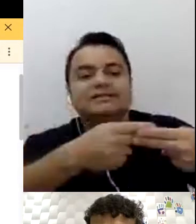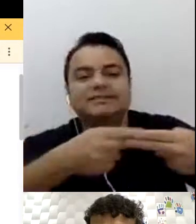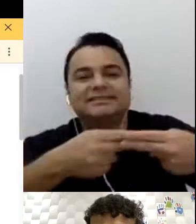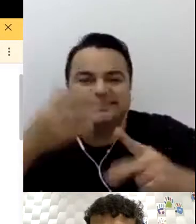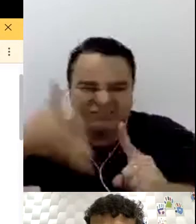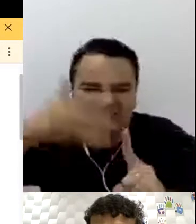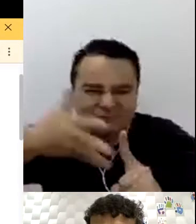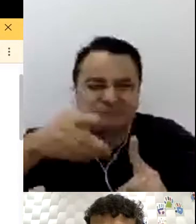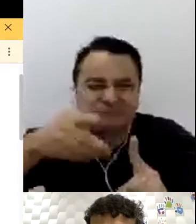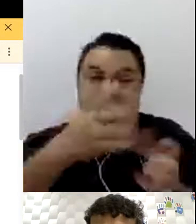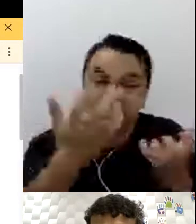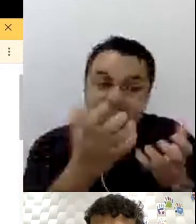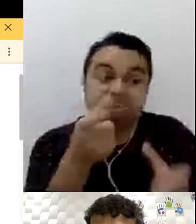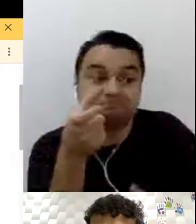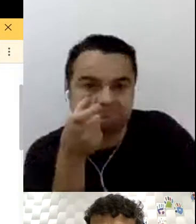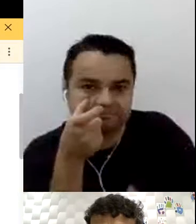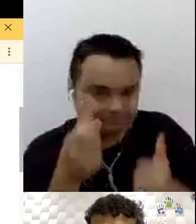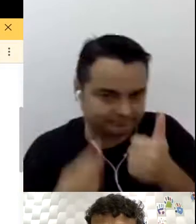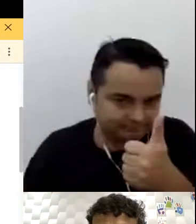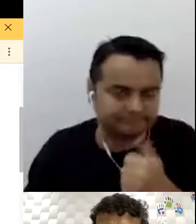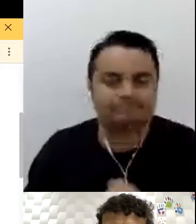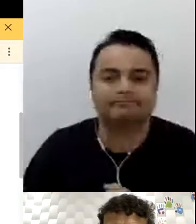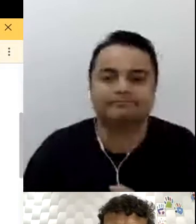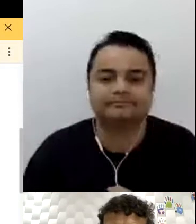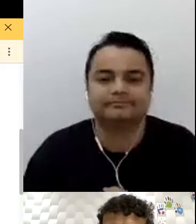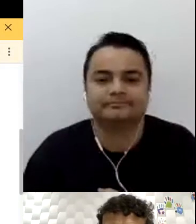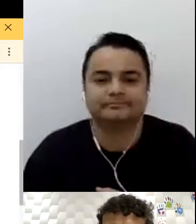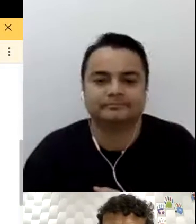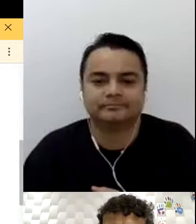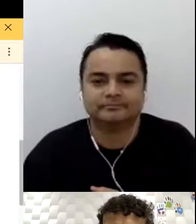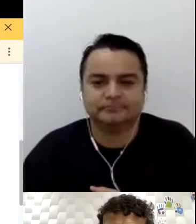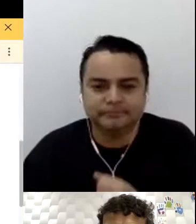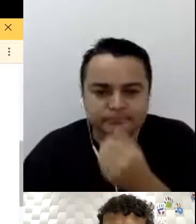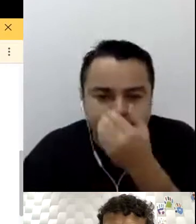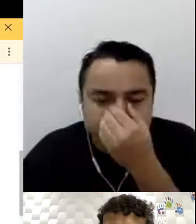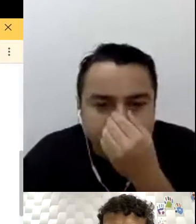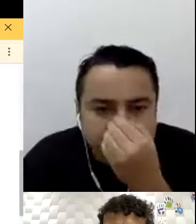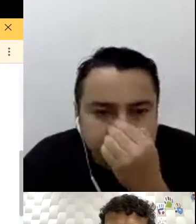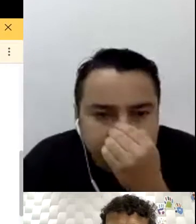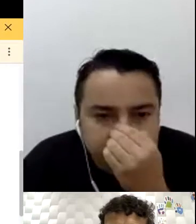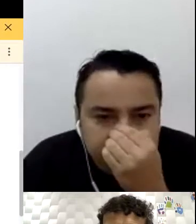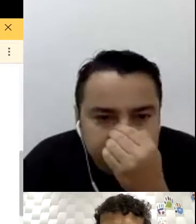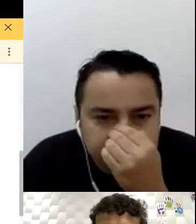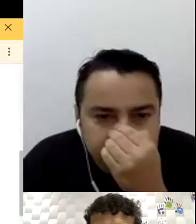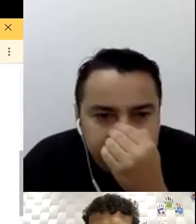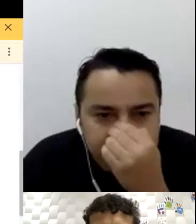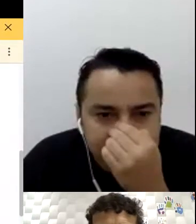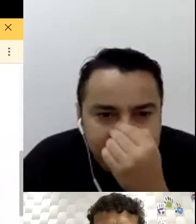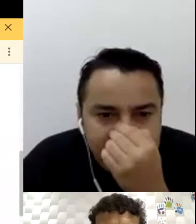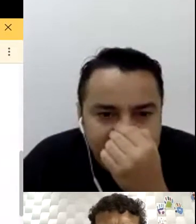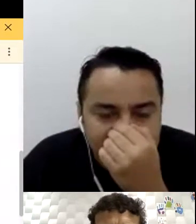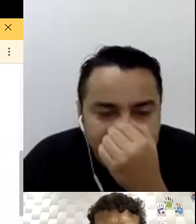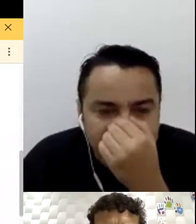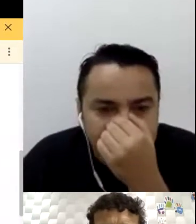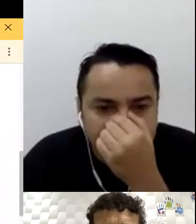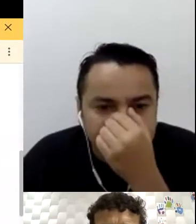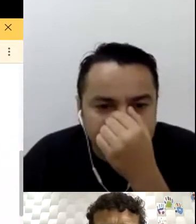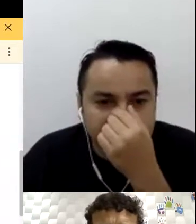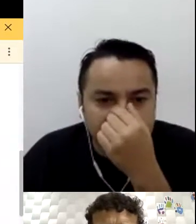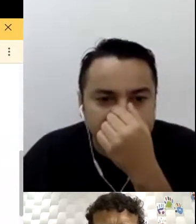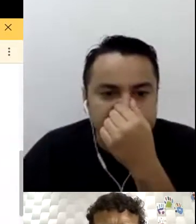também de participar, tá bom? Aqui também nessa página vocês têm acesso ao nosso calendário dos próximos